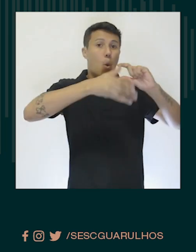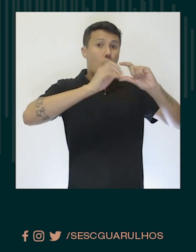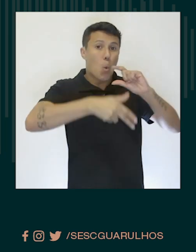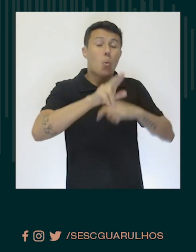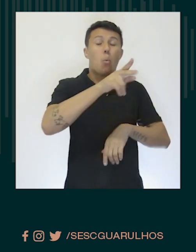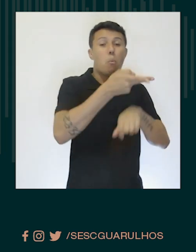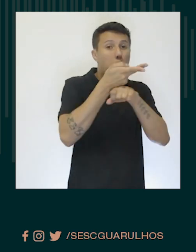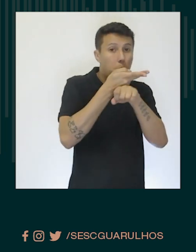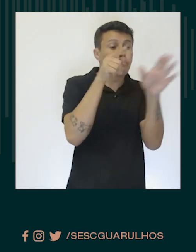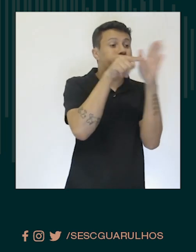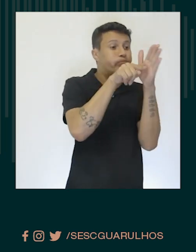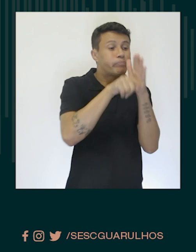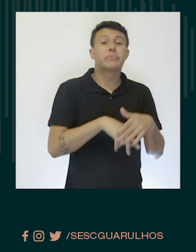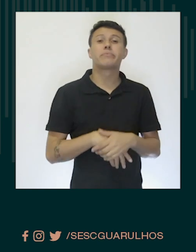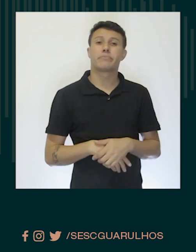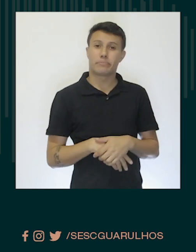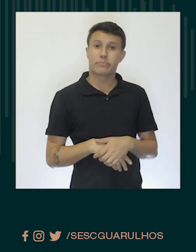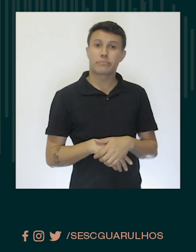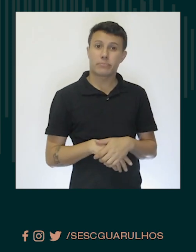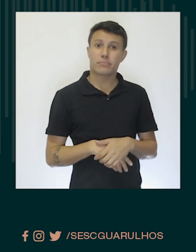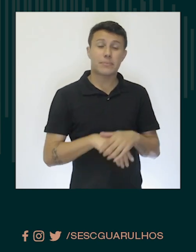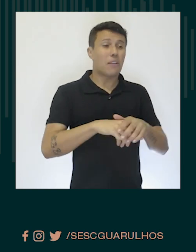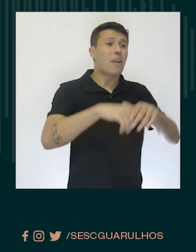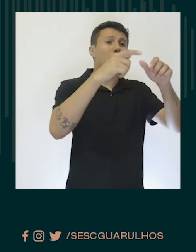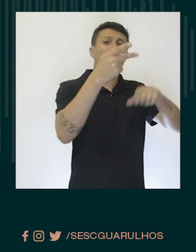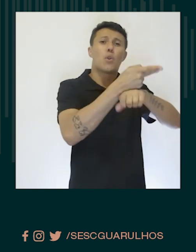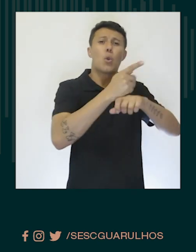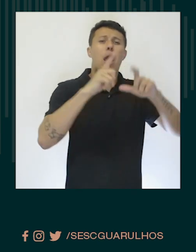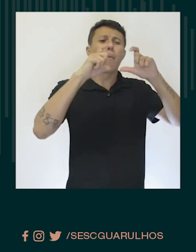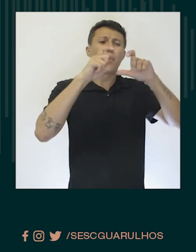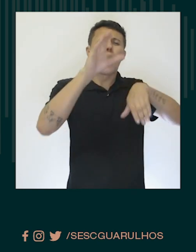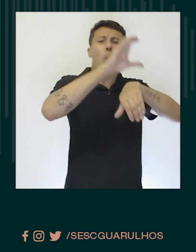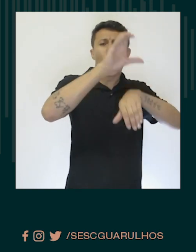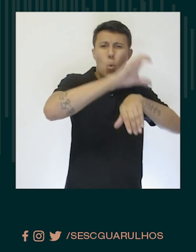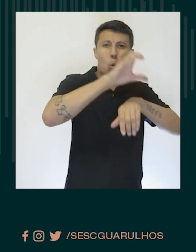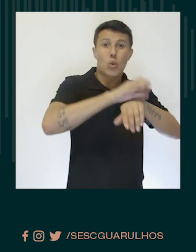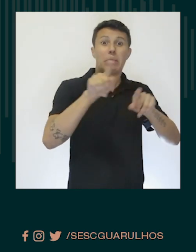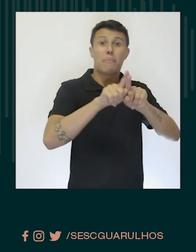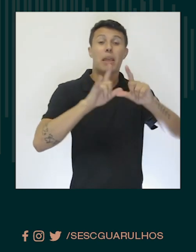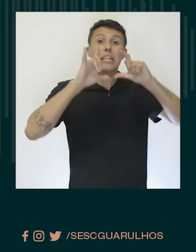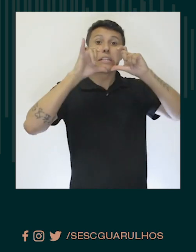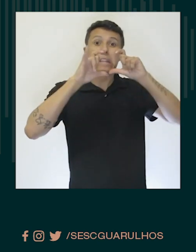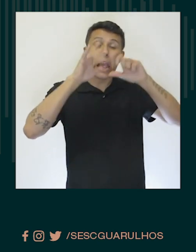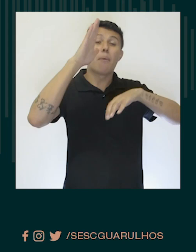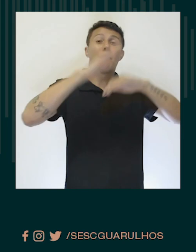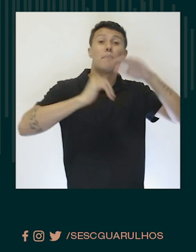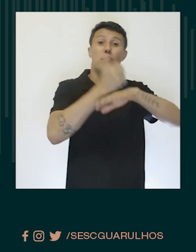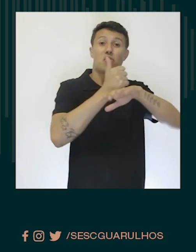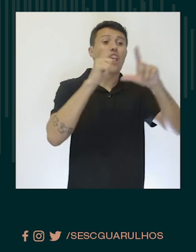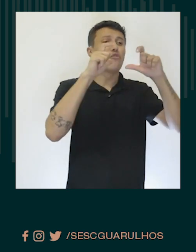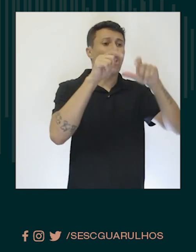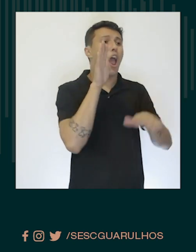nessas lives que a gente falou, mano. Esses cursos, esses recursos que tem, que eu tenho certeza que vai ajudar você a sair do